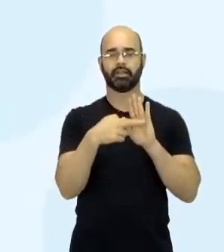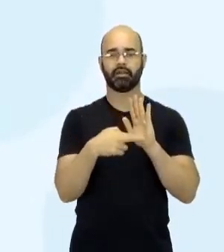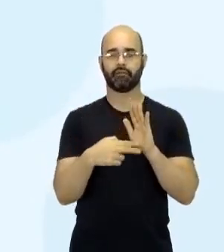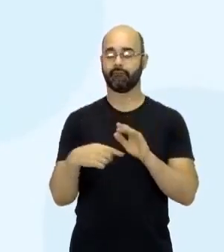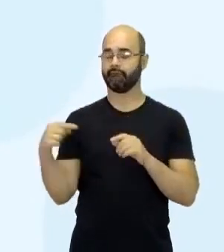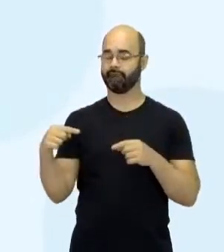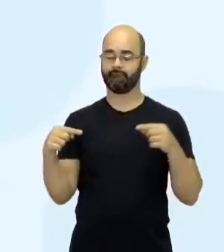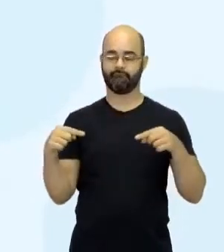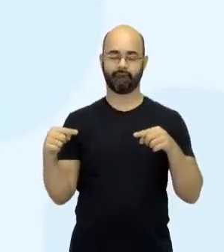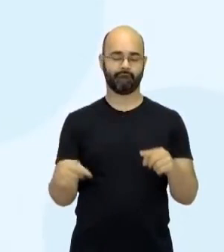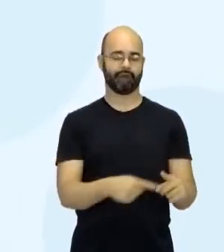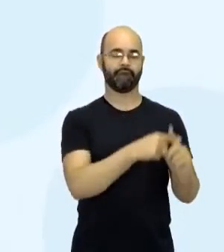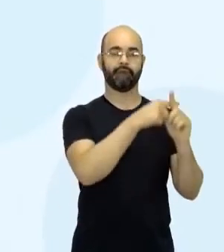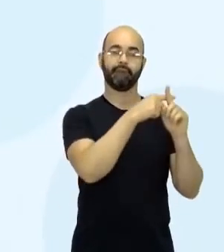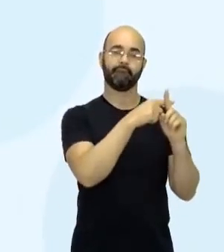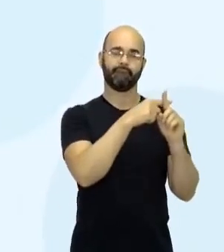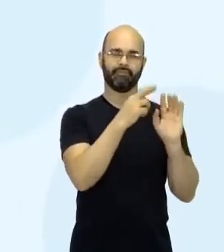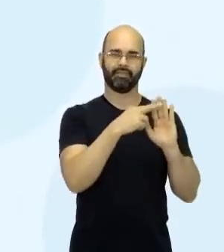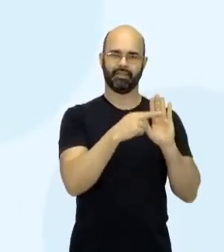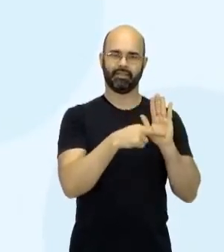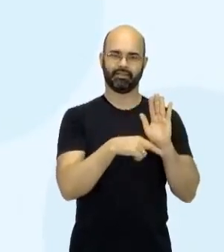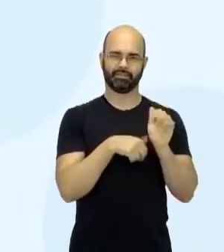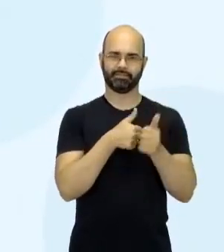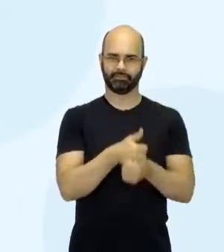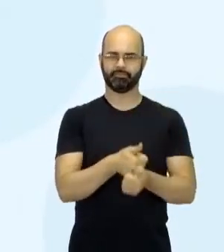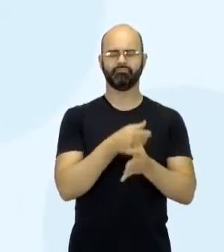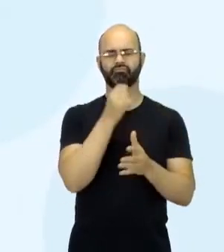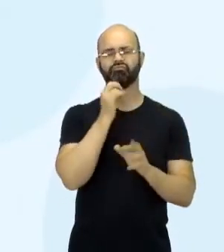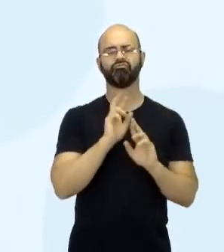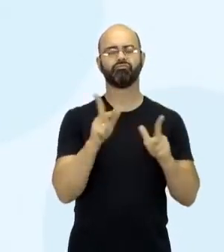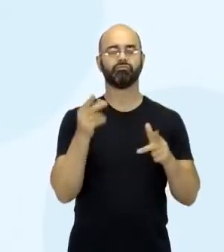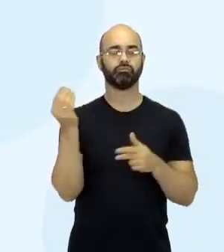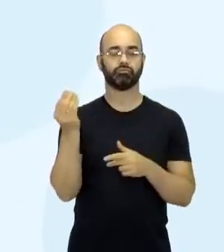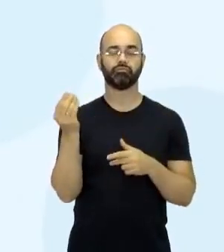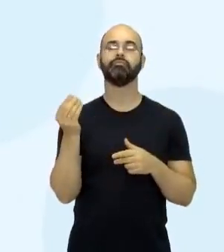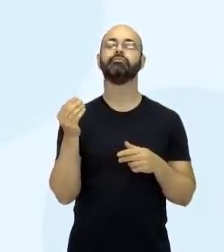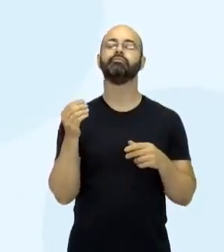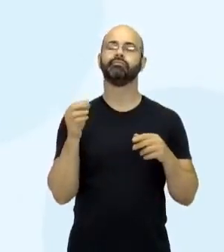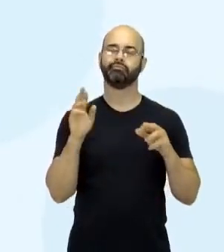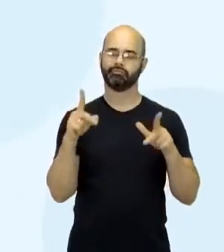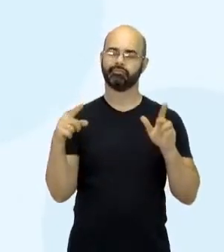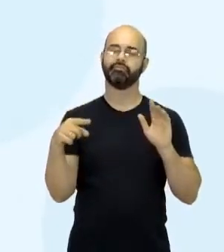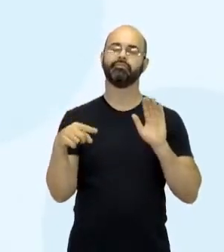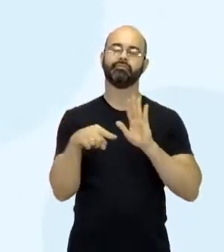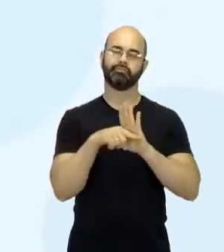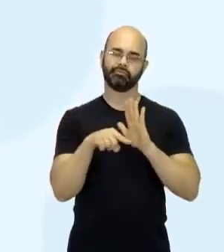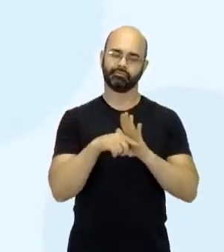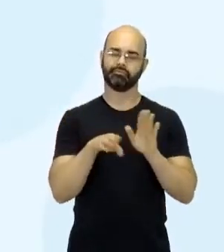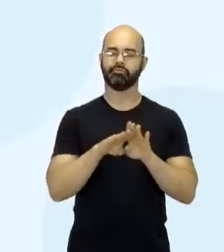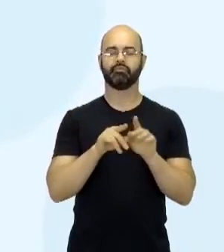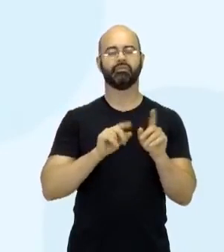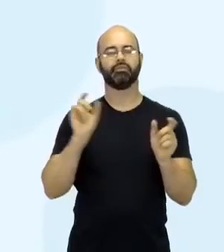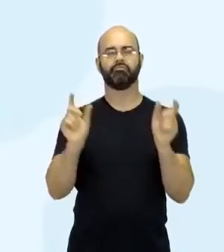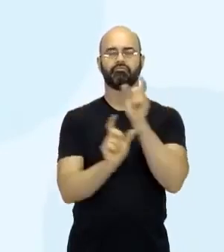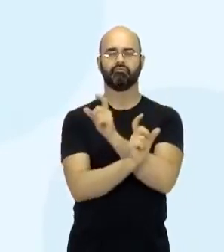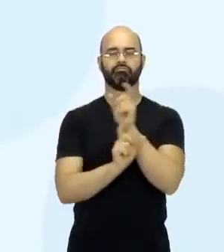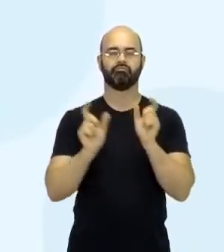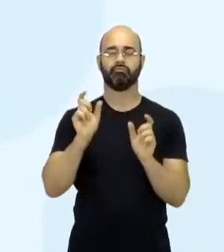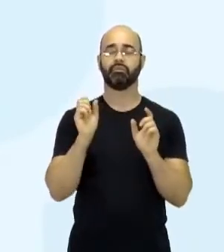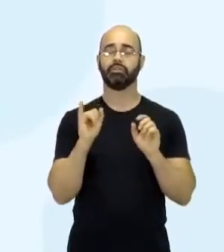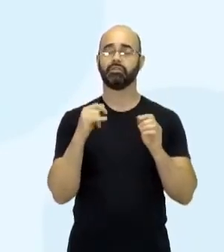de diferente? Então, toda vez que é diferente, é negativo. E aí indifere a ordem, né?